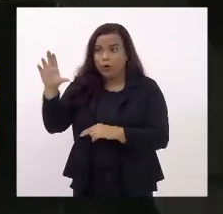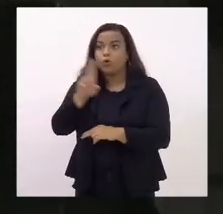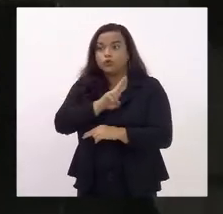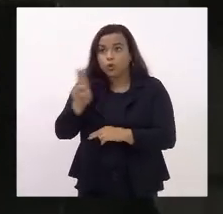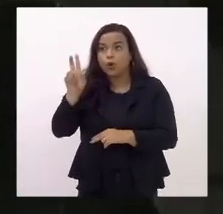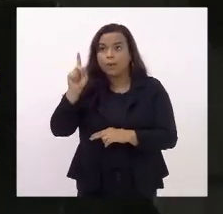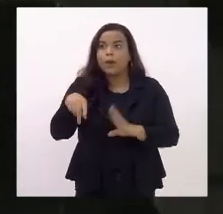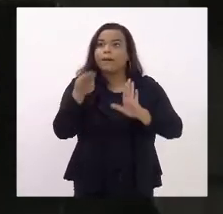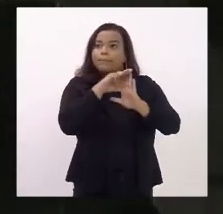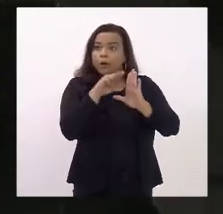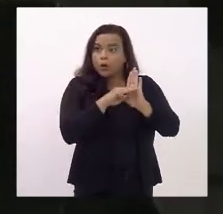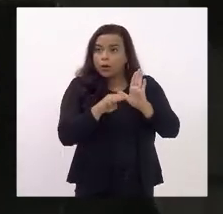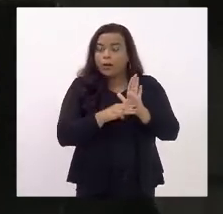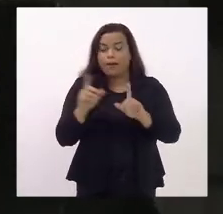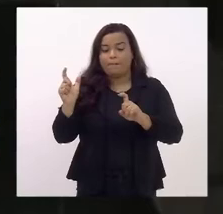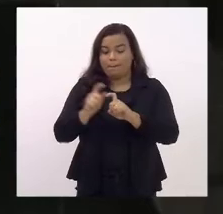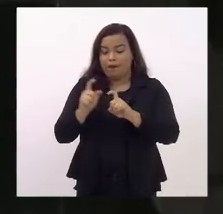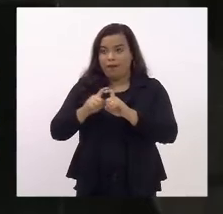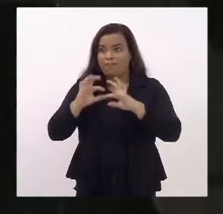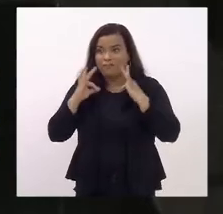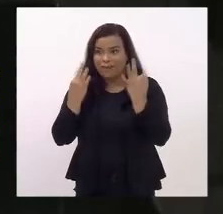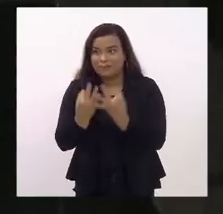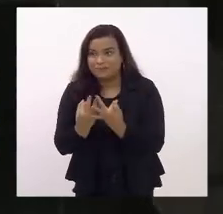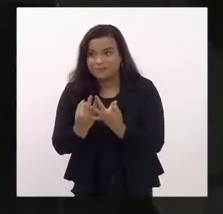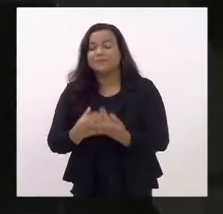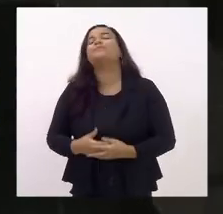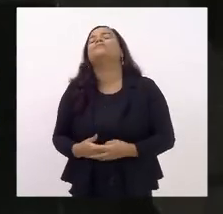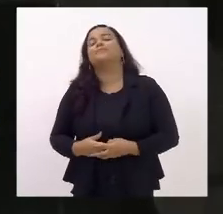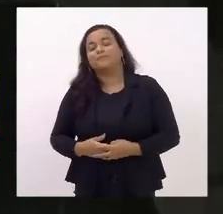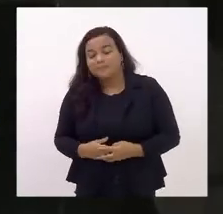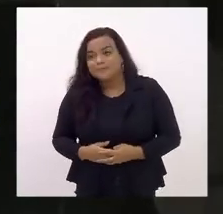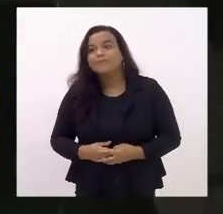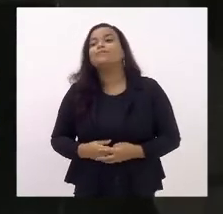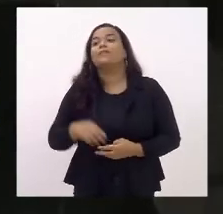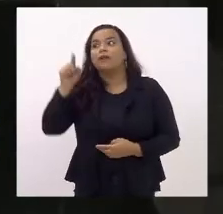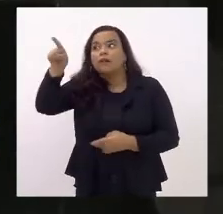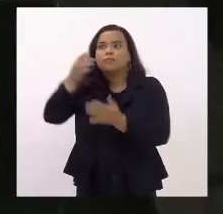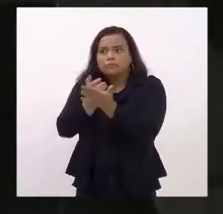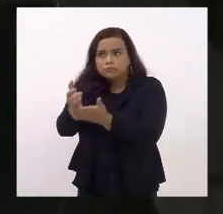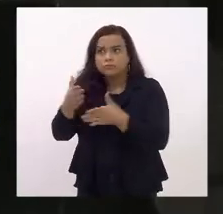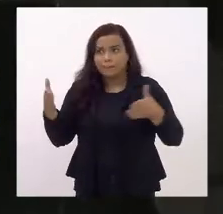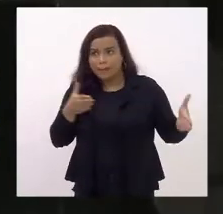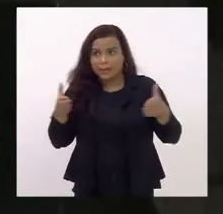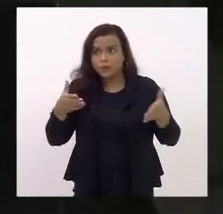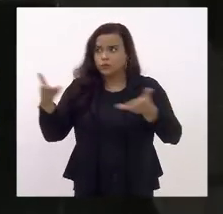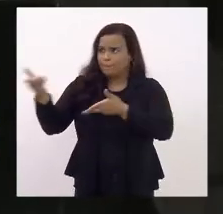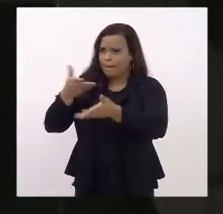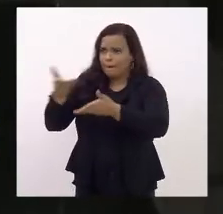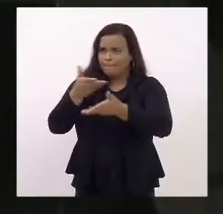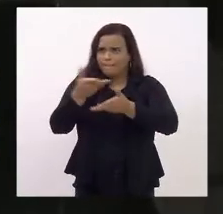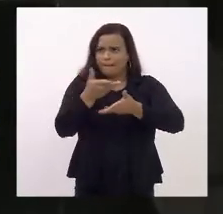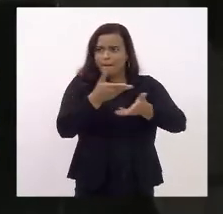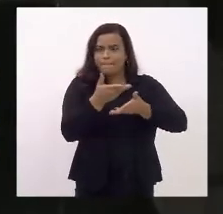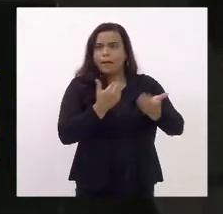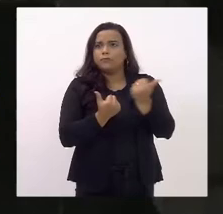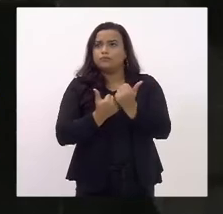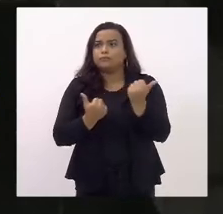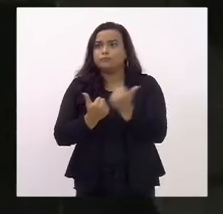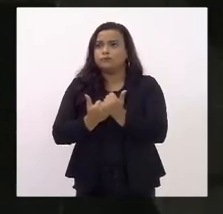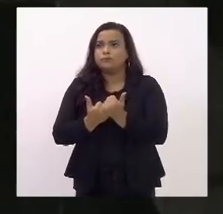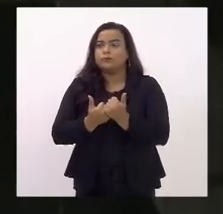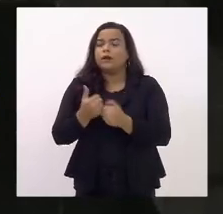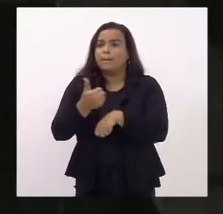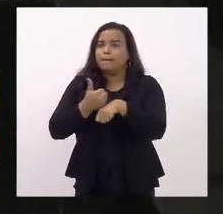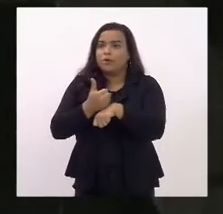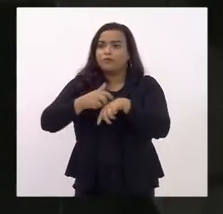foi implantado em Niterói depois de um período intenso de colaboração de profissionais que foram a Cuba